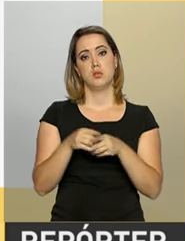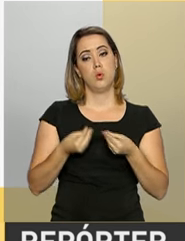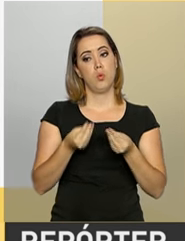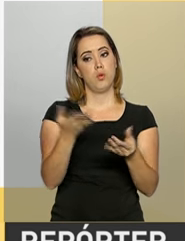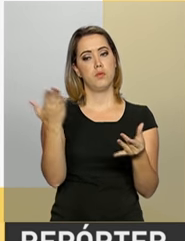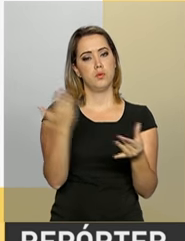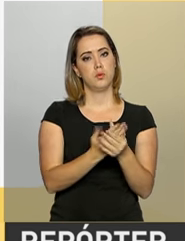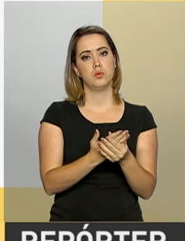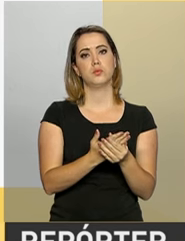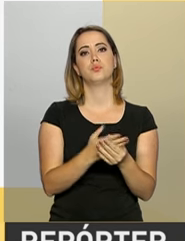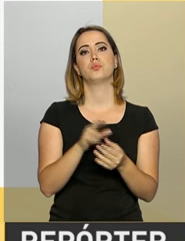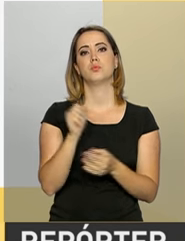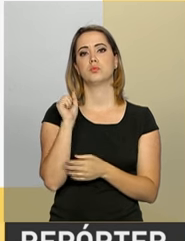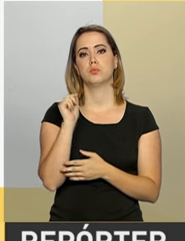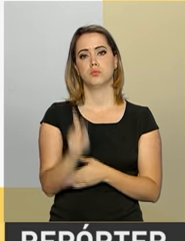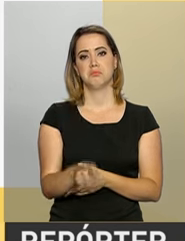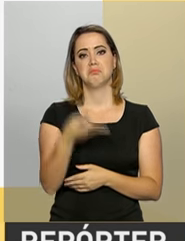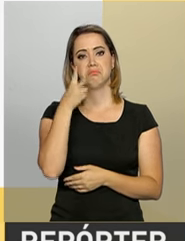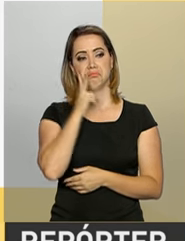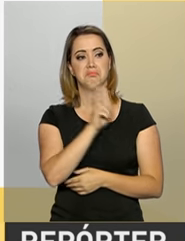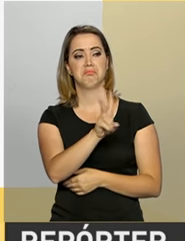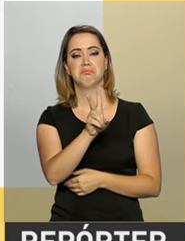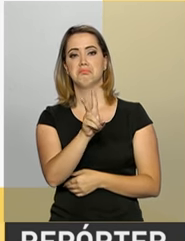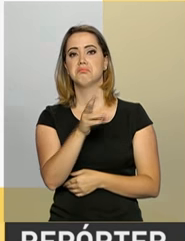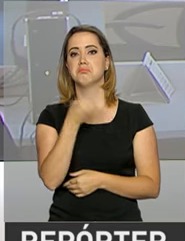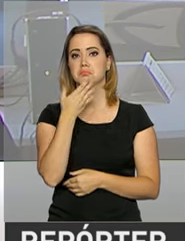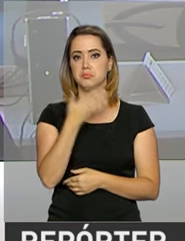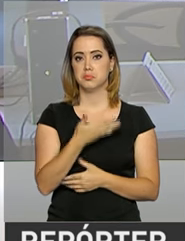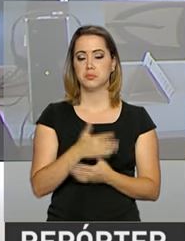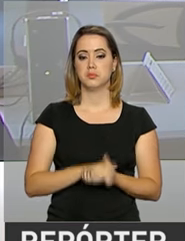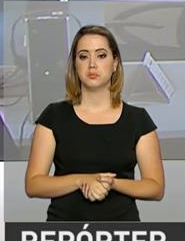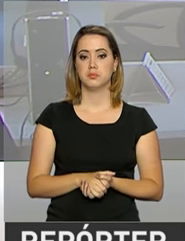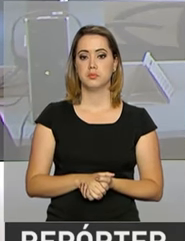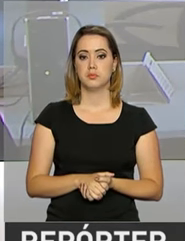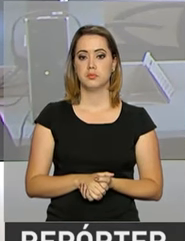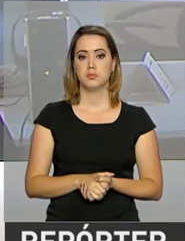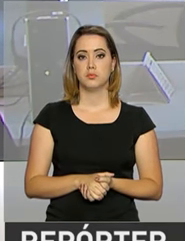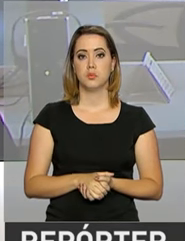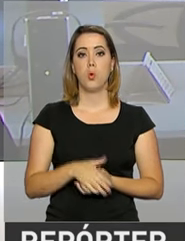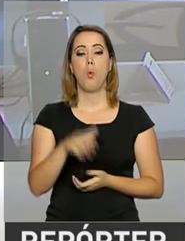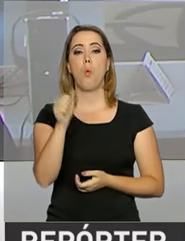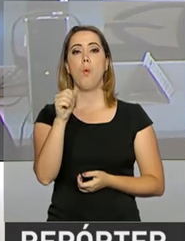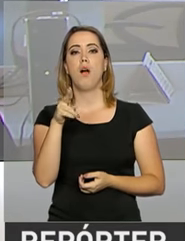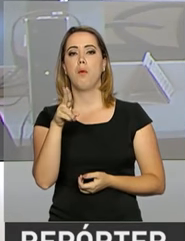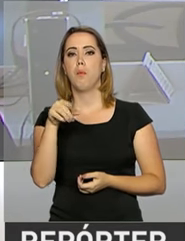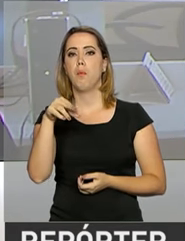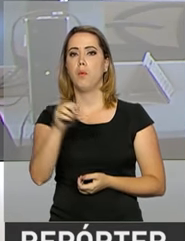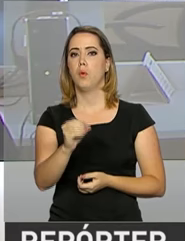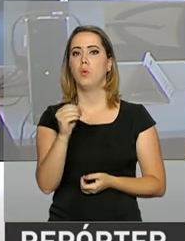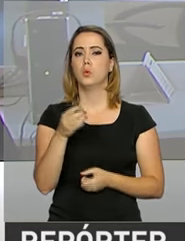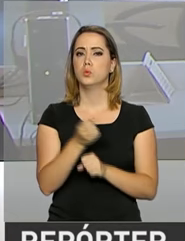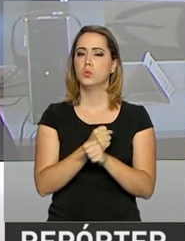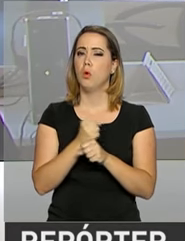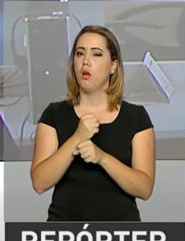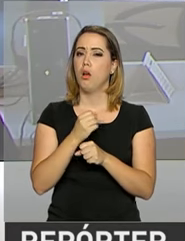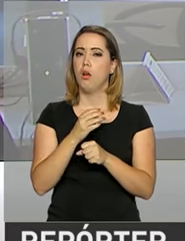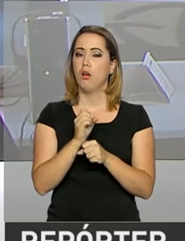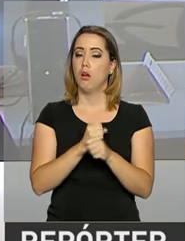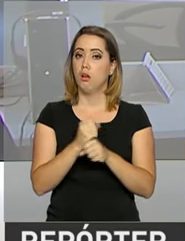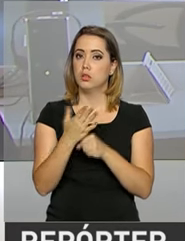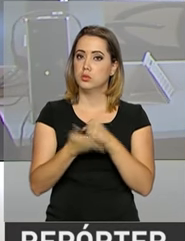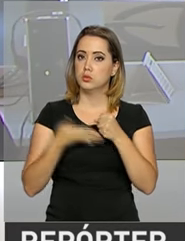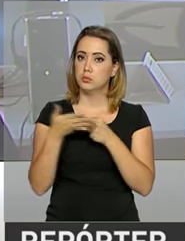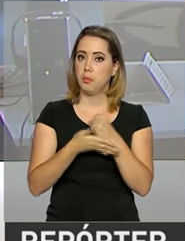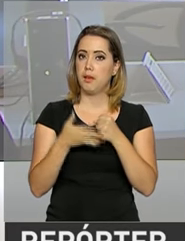reforma da Previdência Então tudo isso tá sendo visto de uma forma extremamente favorável o abono salarial ano base 2015 começa a ser pago